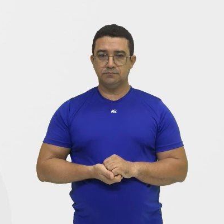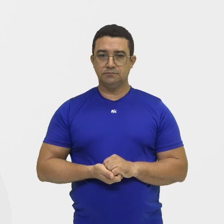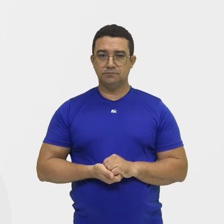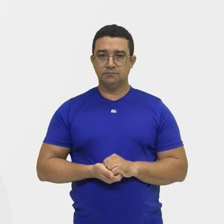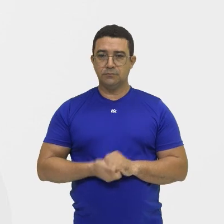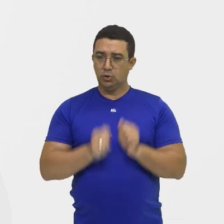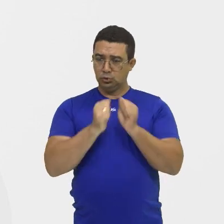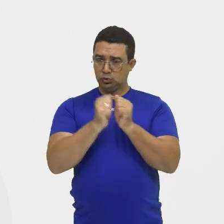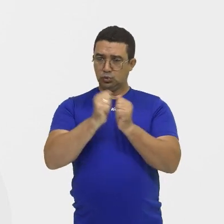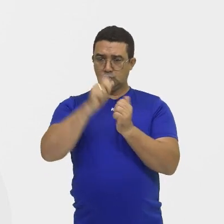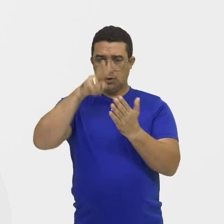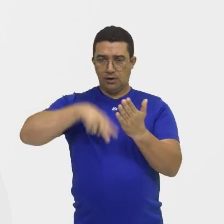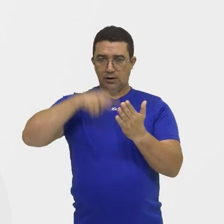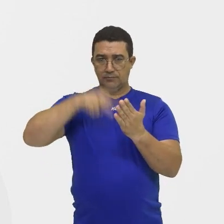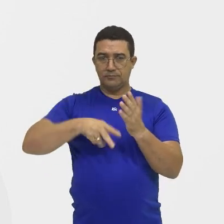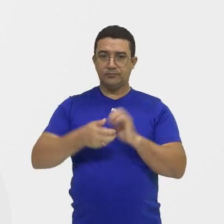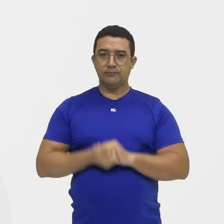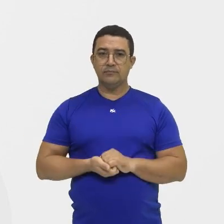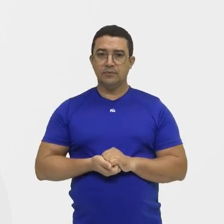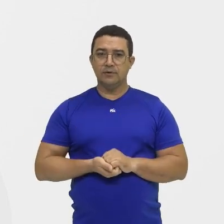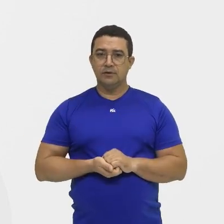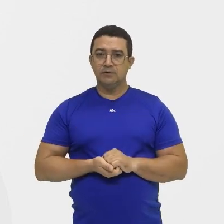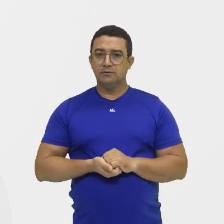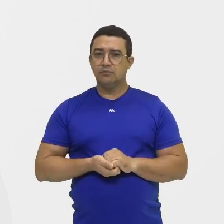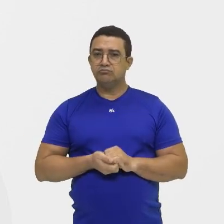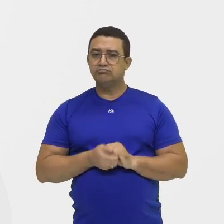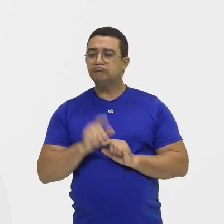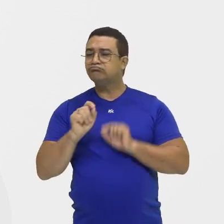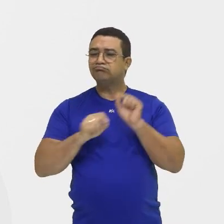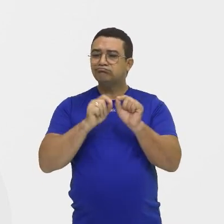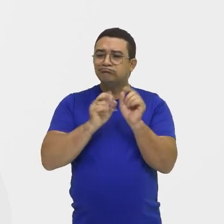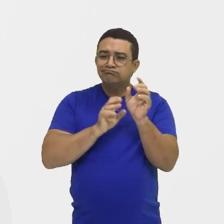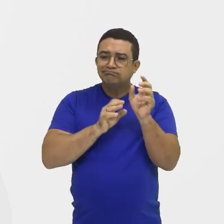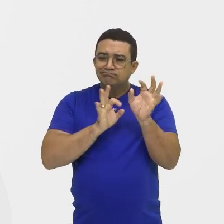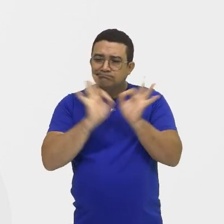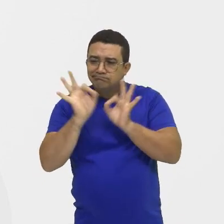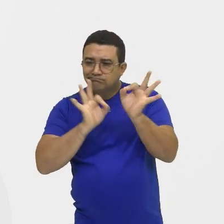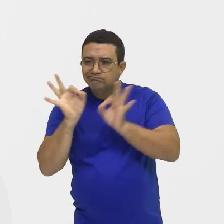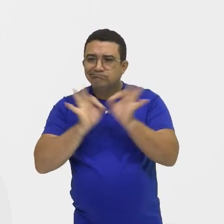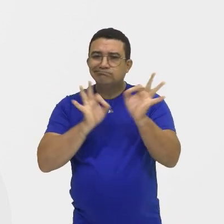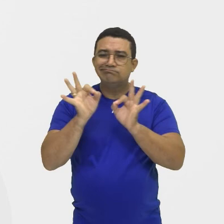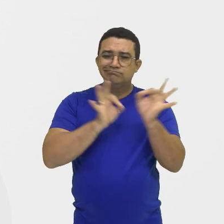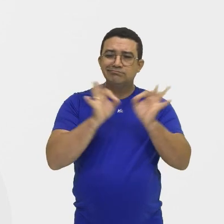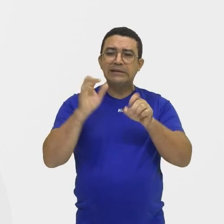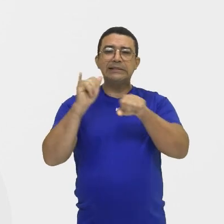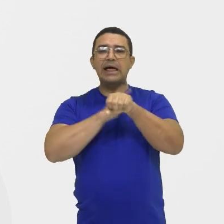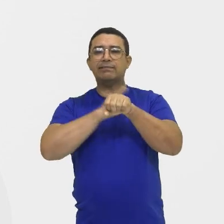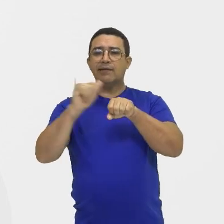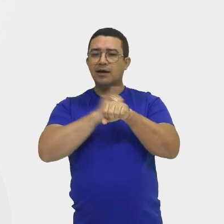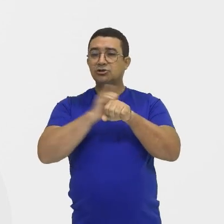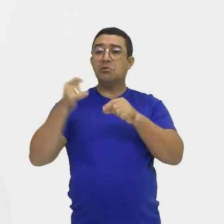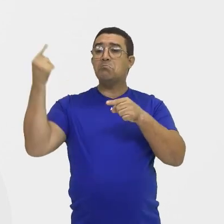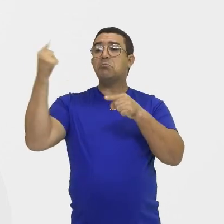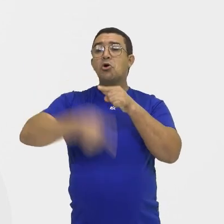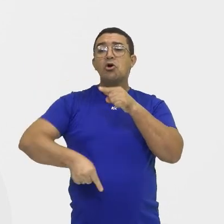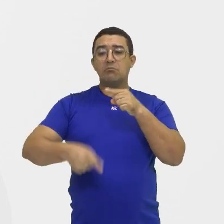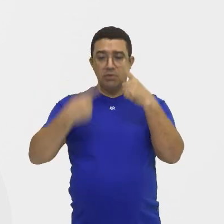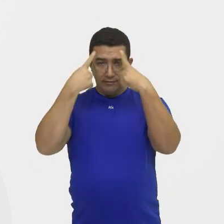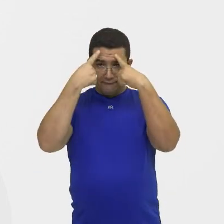lá, estudantes, protagonistas. Criar mecanismos para coibir. Olha que palavra linda, esse verbo é